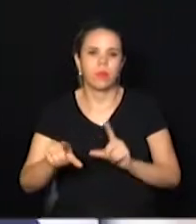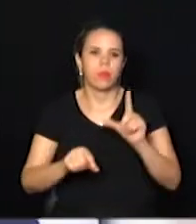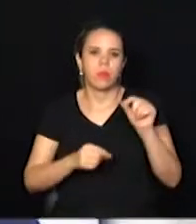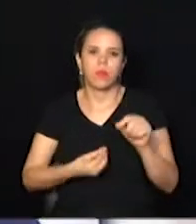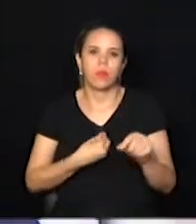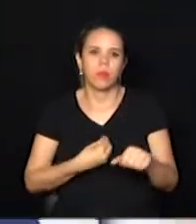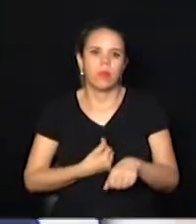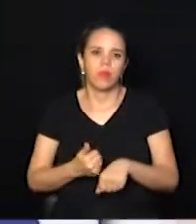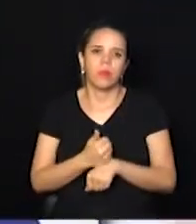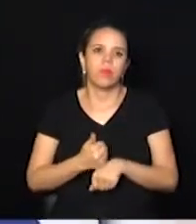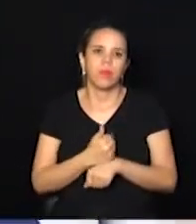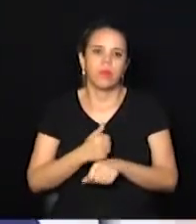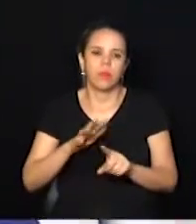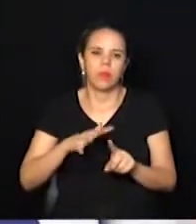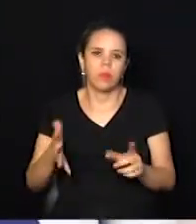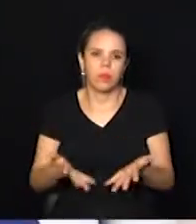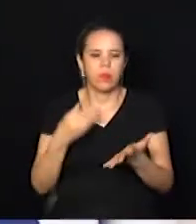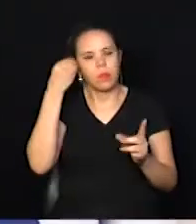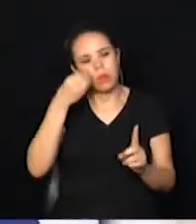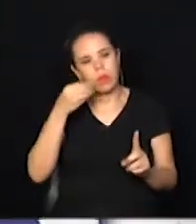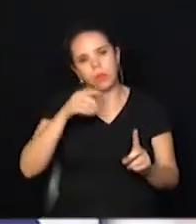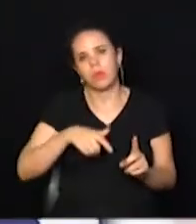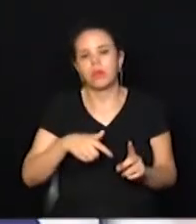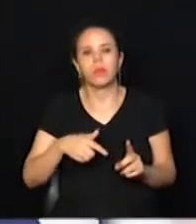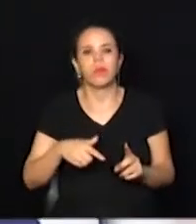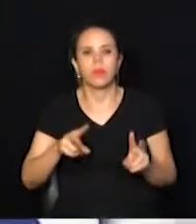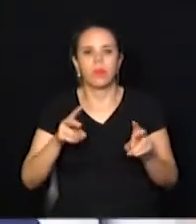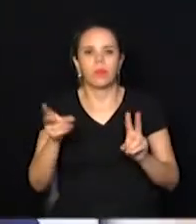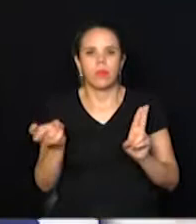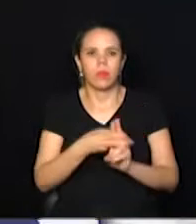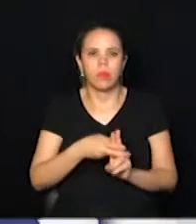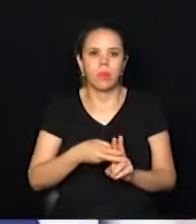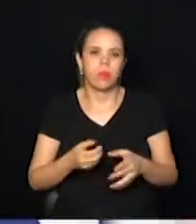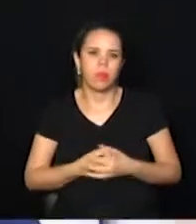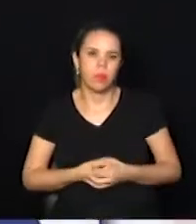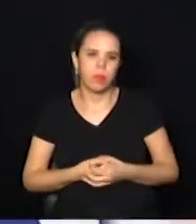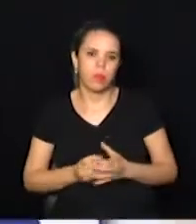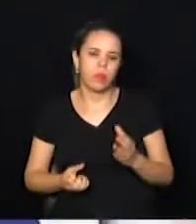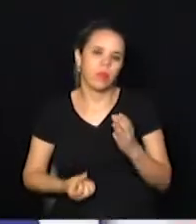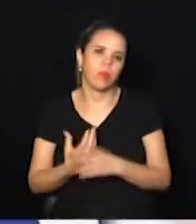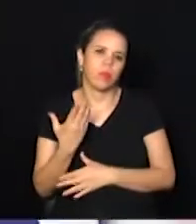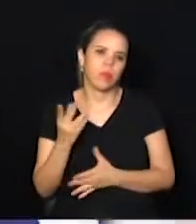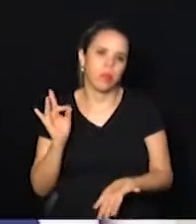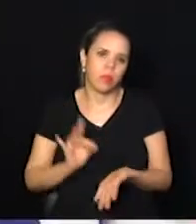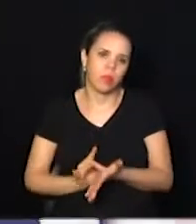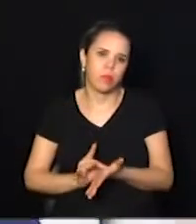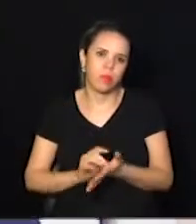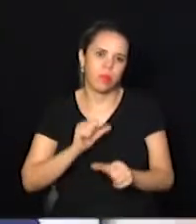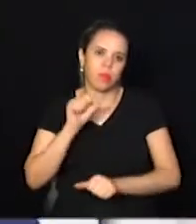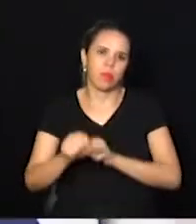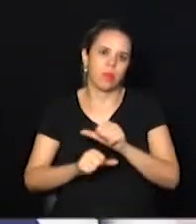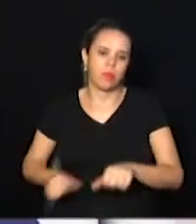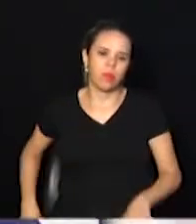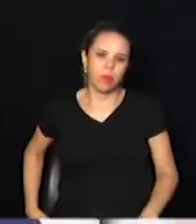vida muito inspirado em experiências onde o Sistema Único de Saúde acontecia de forma transformadora